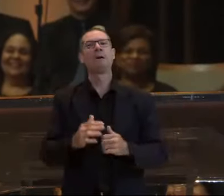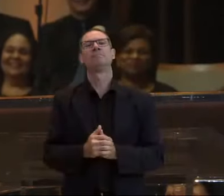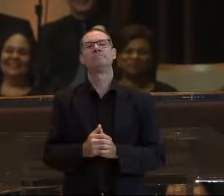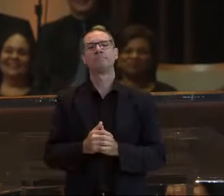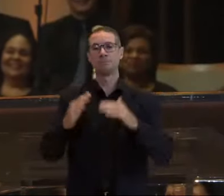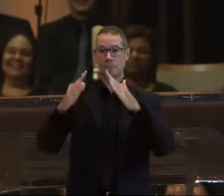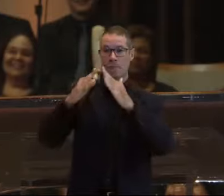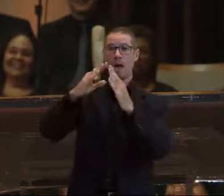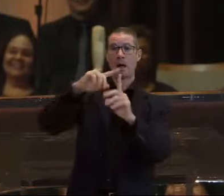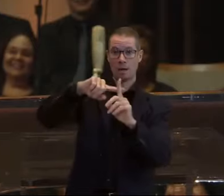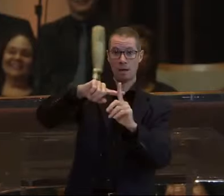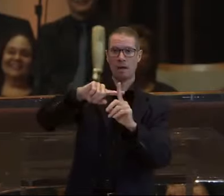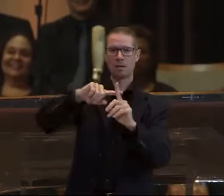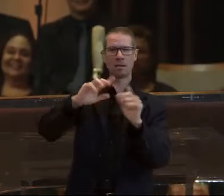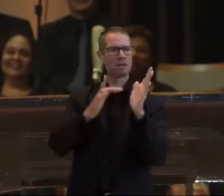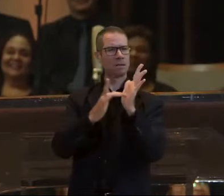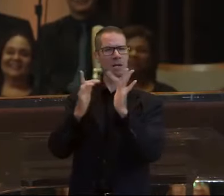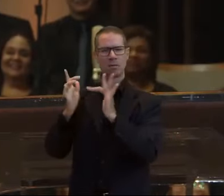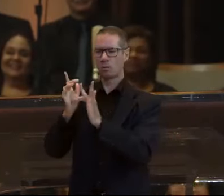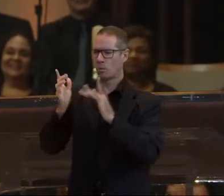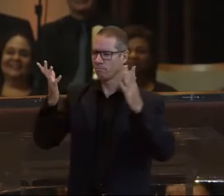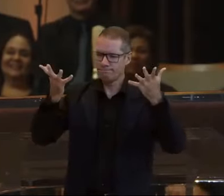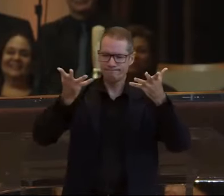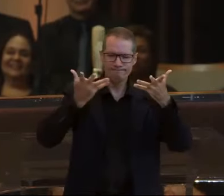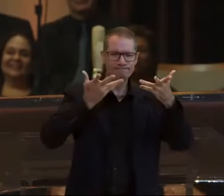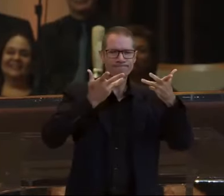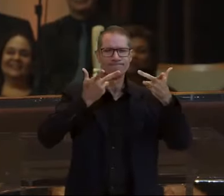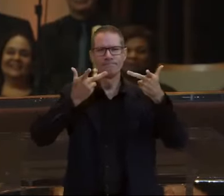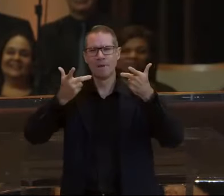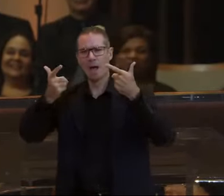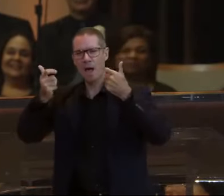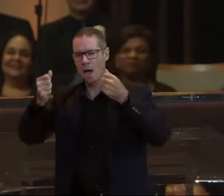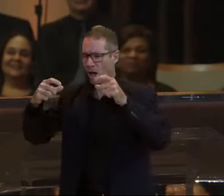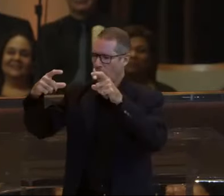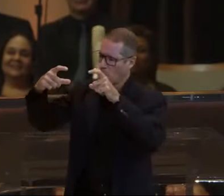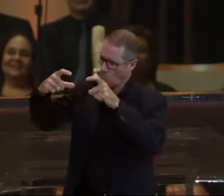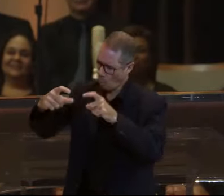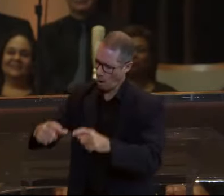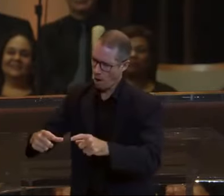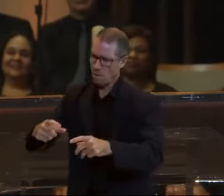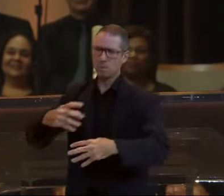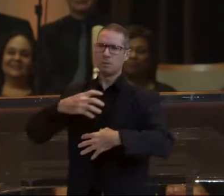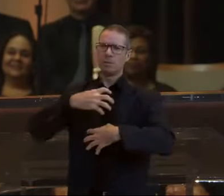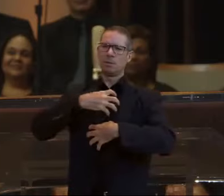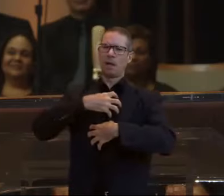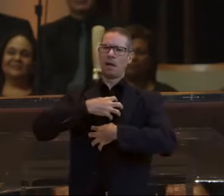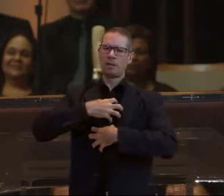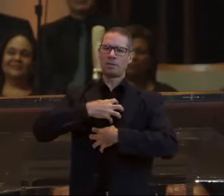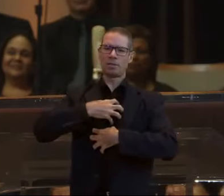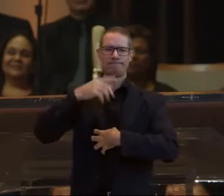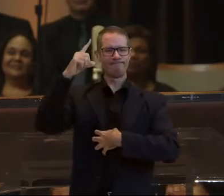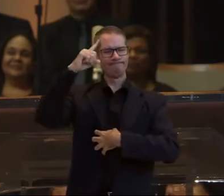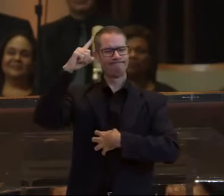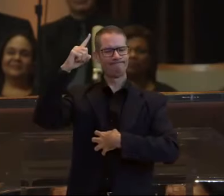a igreja de Jesus é maravilhosa. A local a gente sente o gosto todo